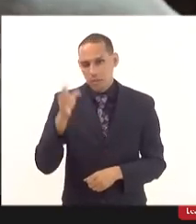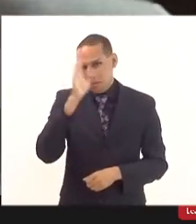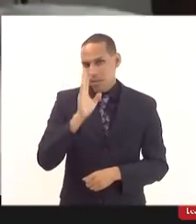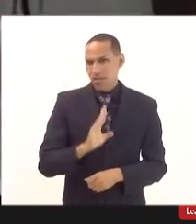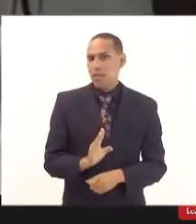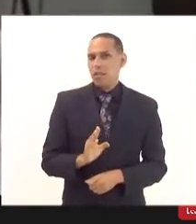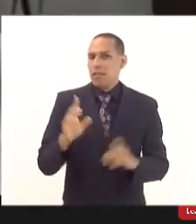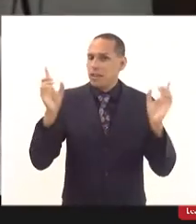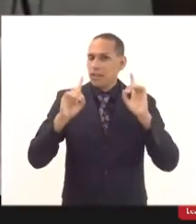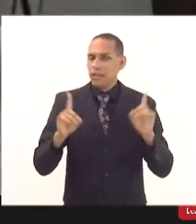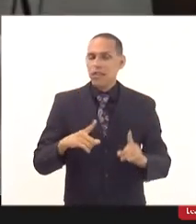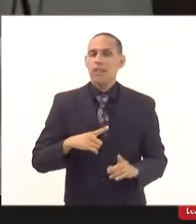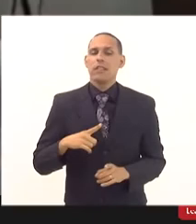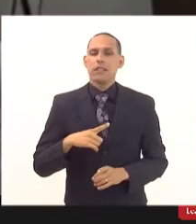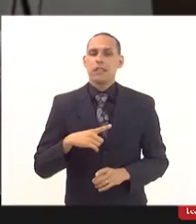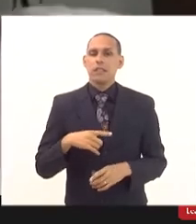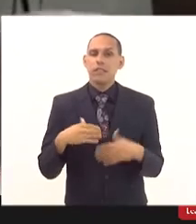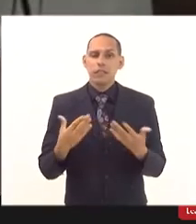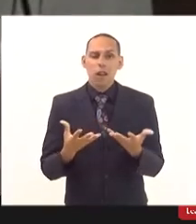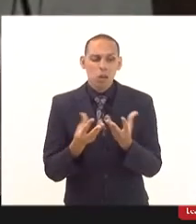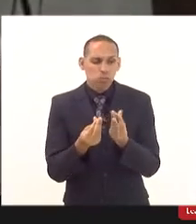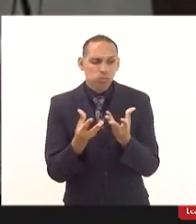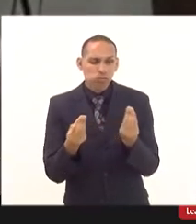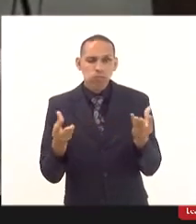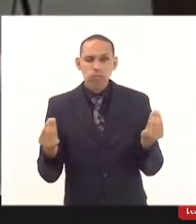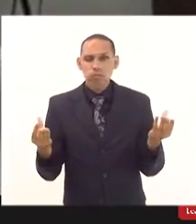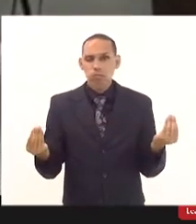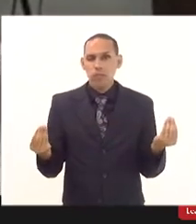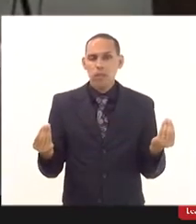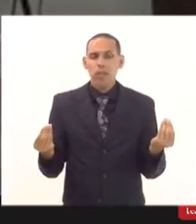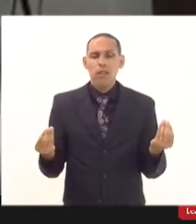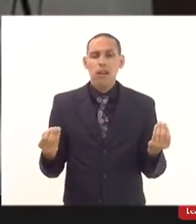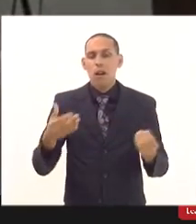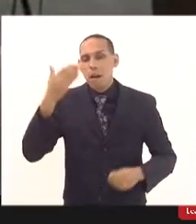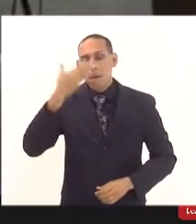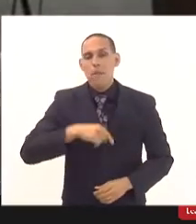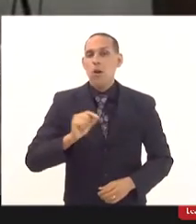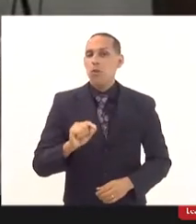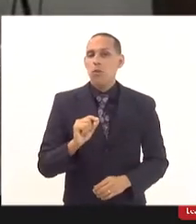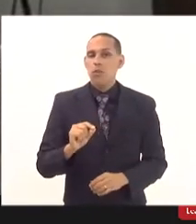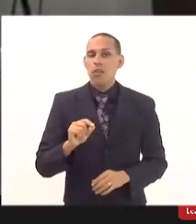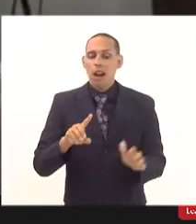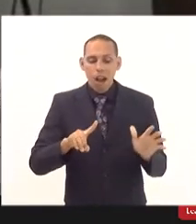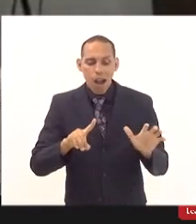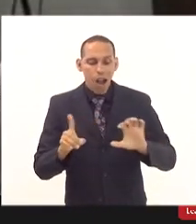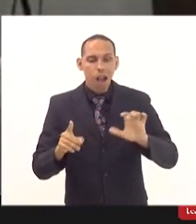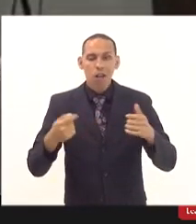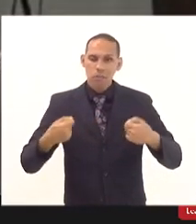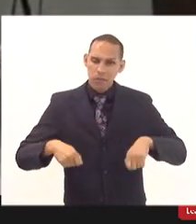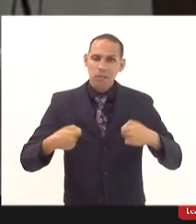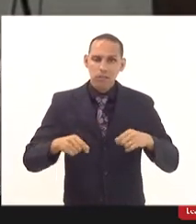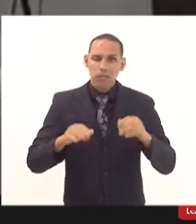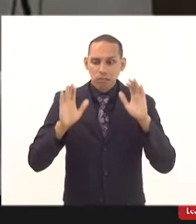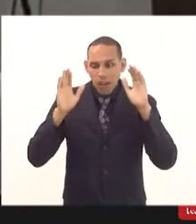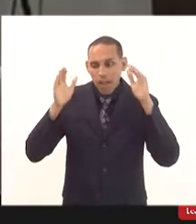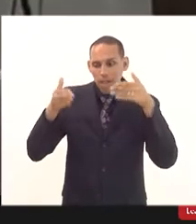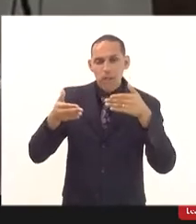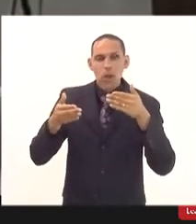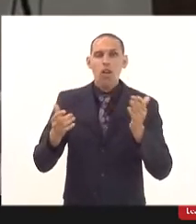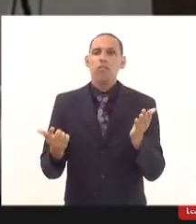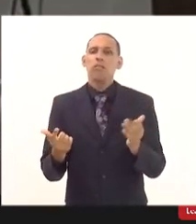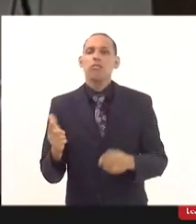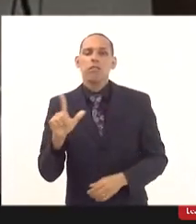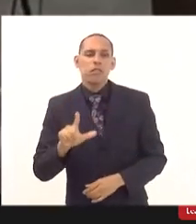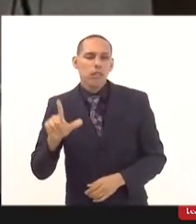que tem um público significativo que justifica a existência de uma rádio Educativa voltada para a literatura